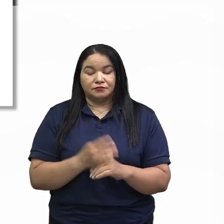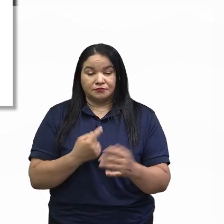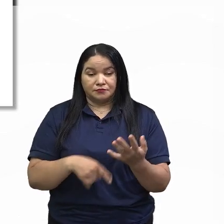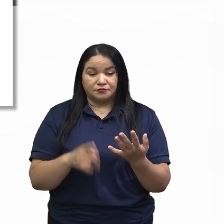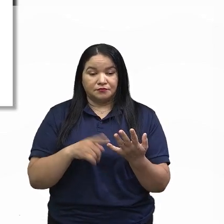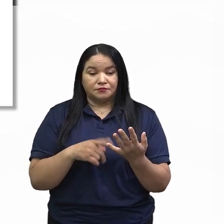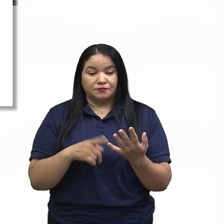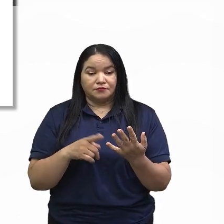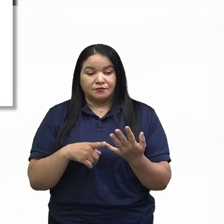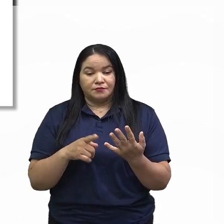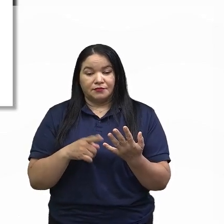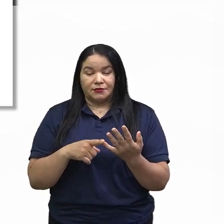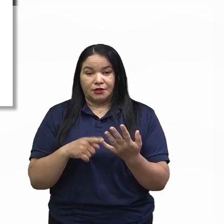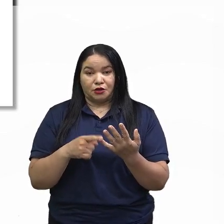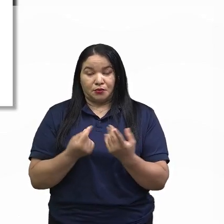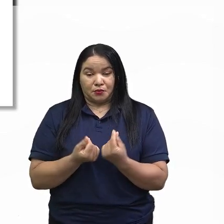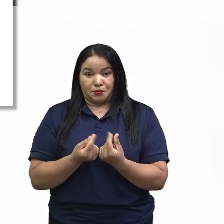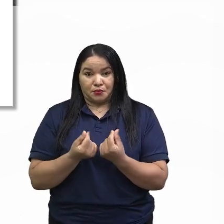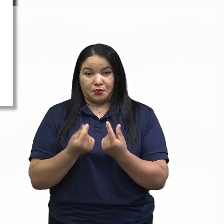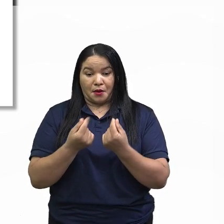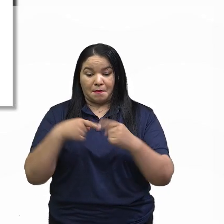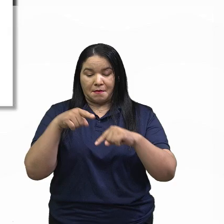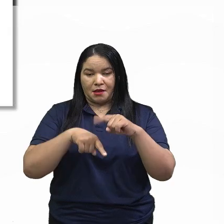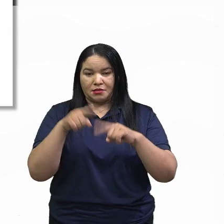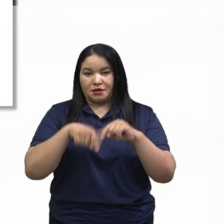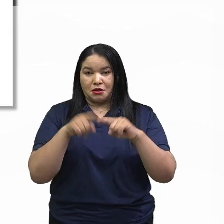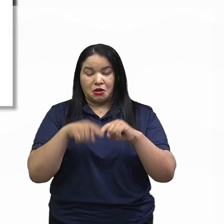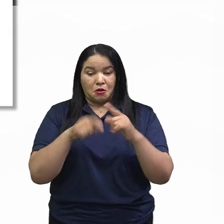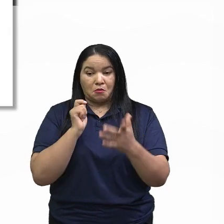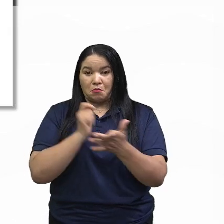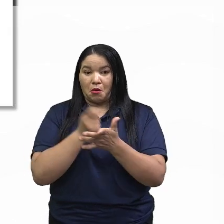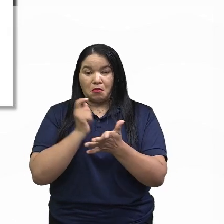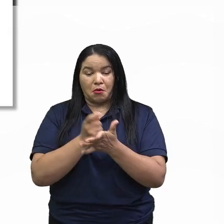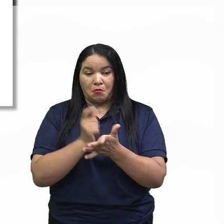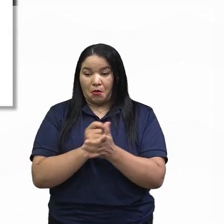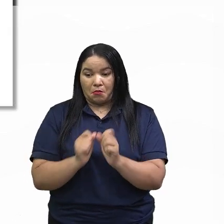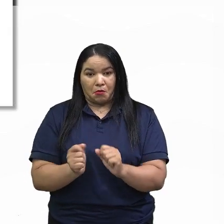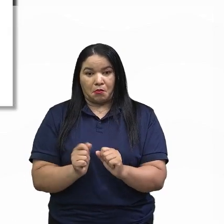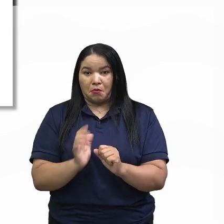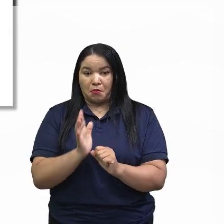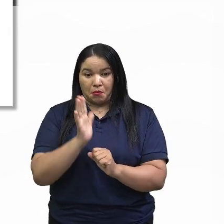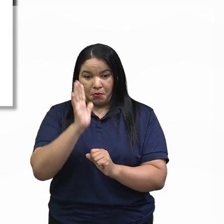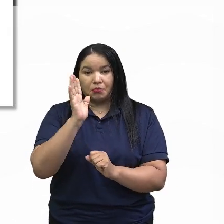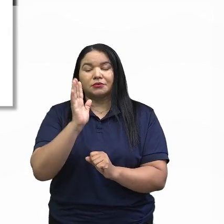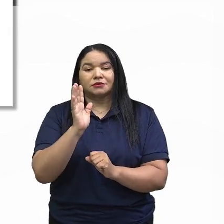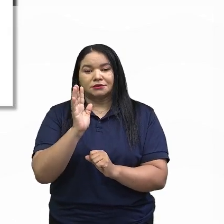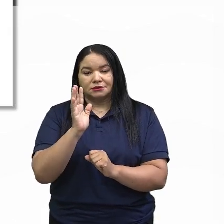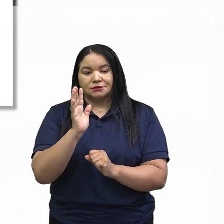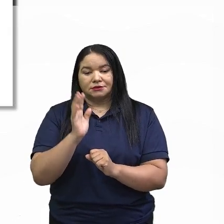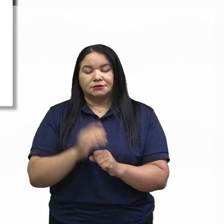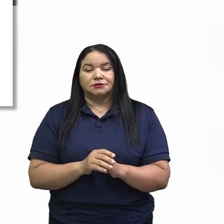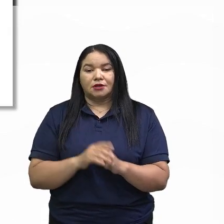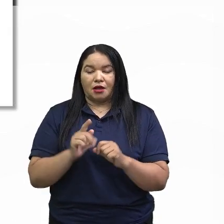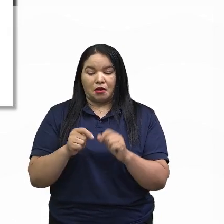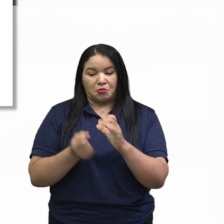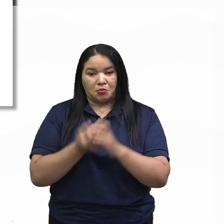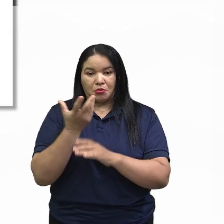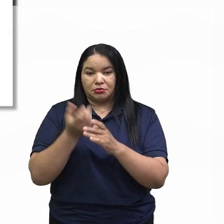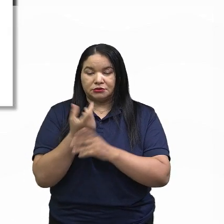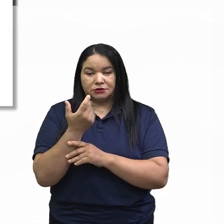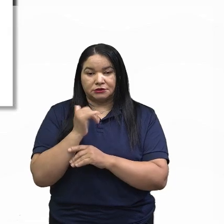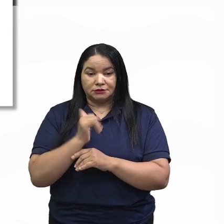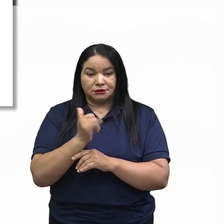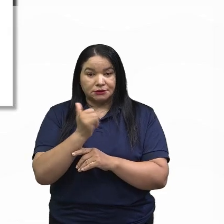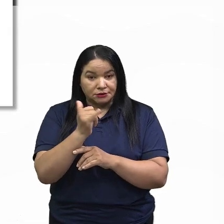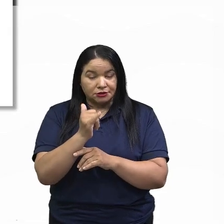custo financeiro de equipamentos, né? Os equipamentos que são utilizados para a produção energética através de